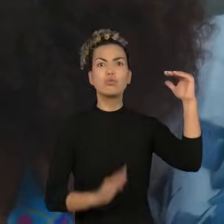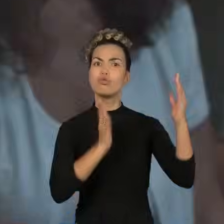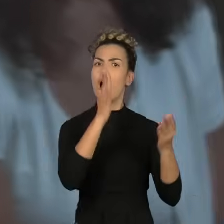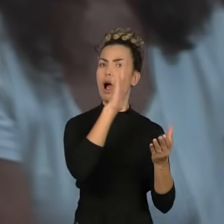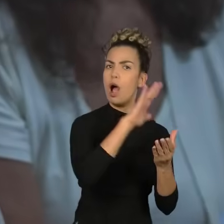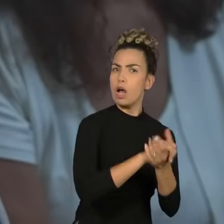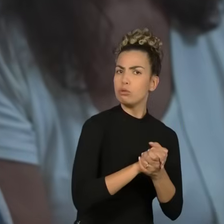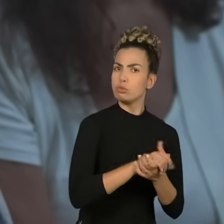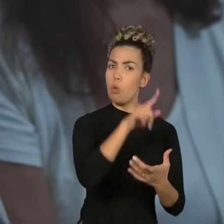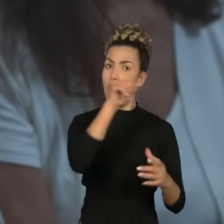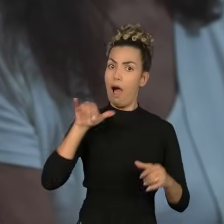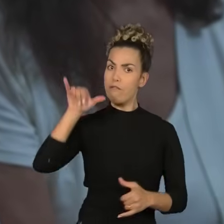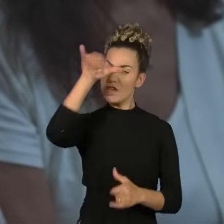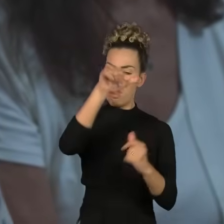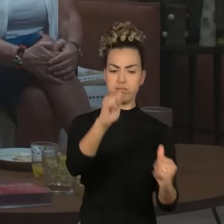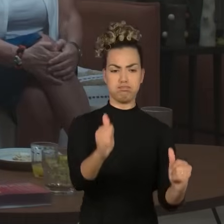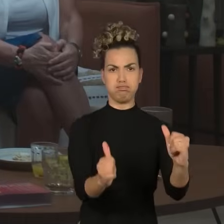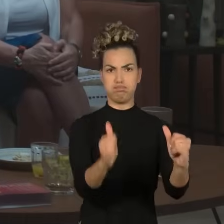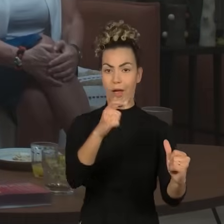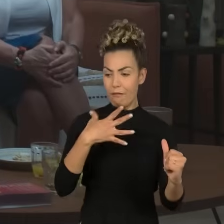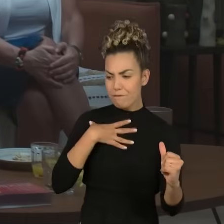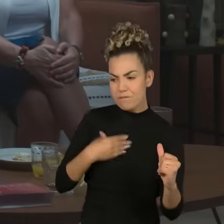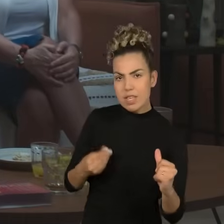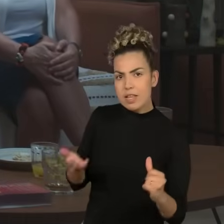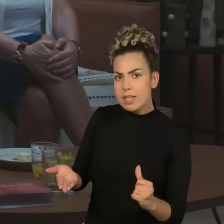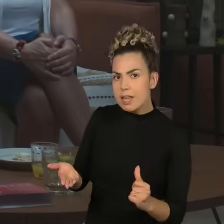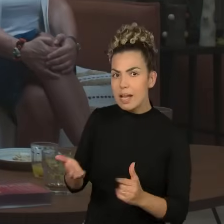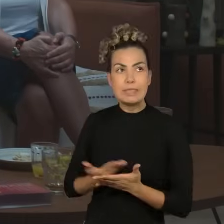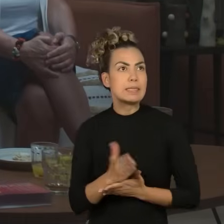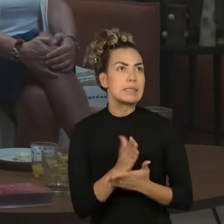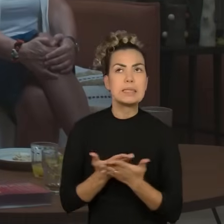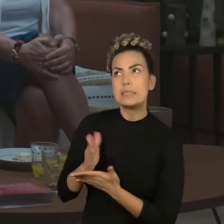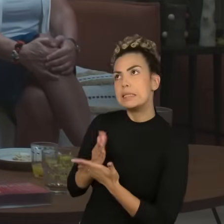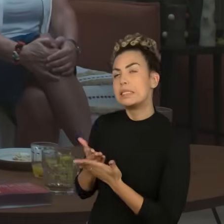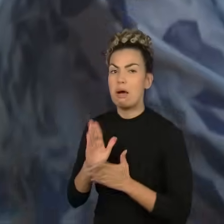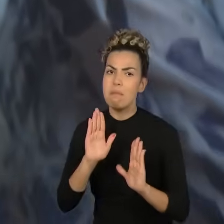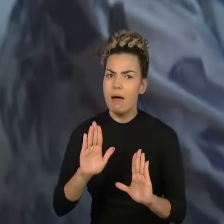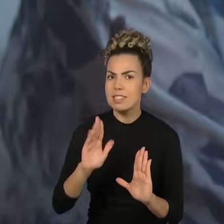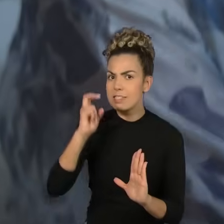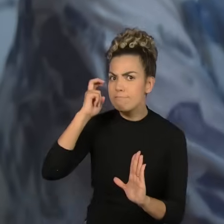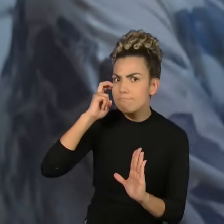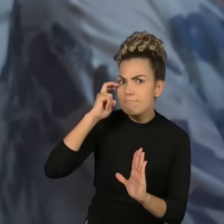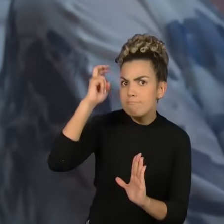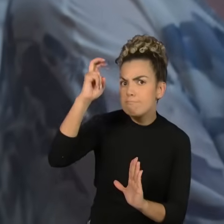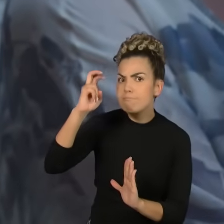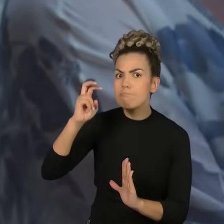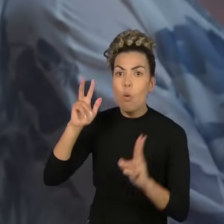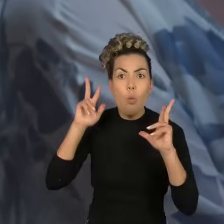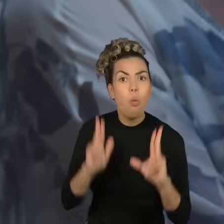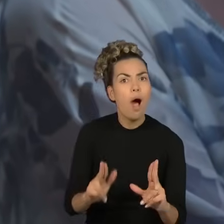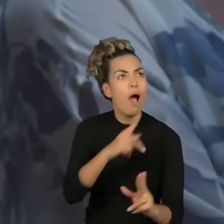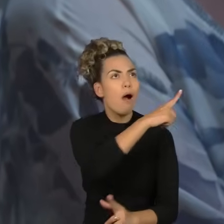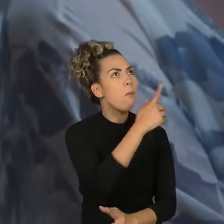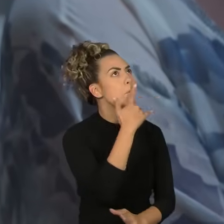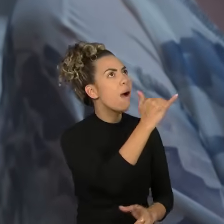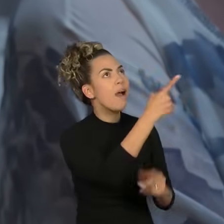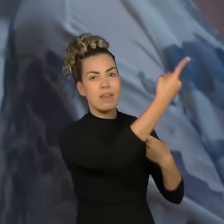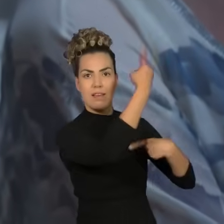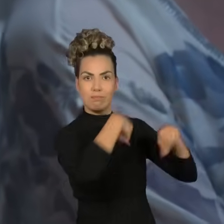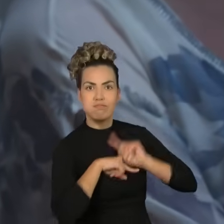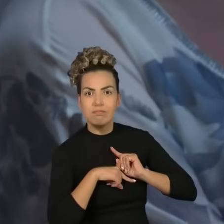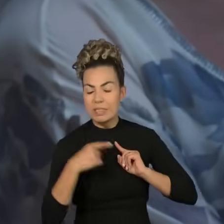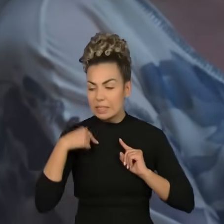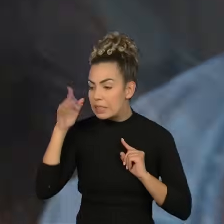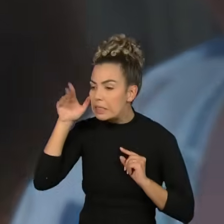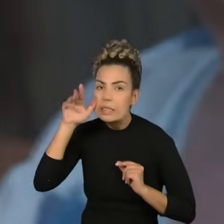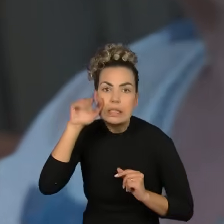pai de uma menina inquieta e inteligente que herdou a curiosidade e a imaginação criativa do pai. Ela